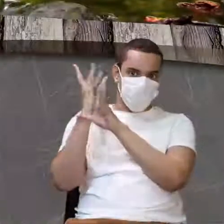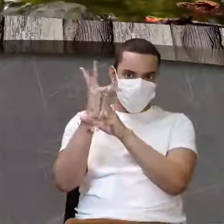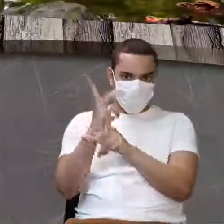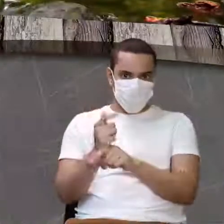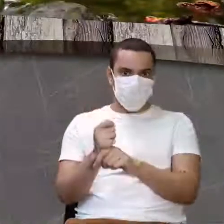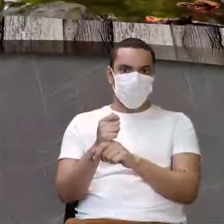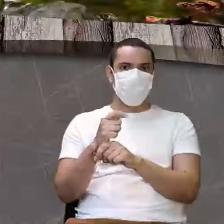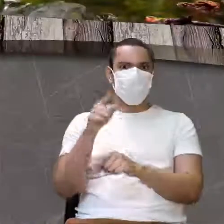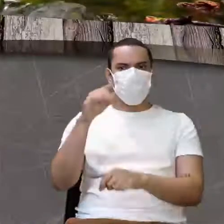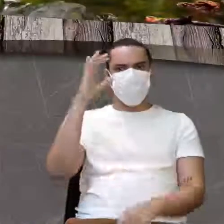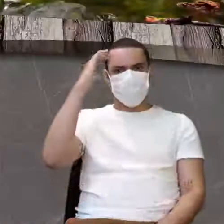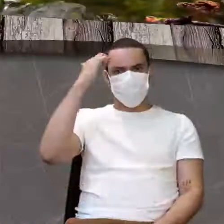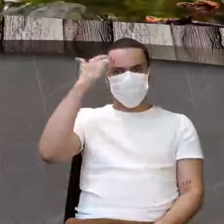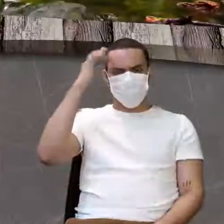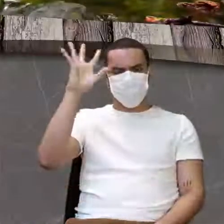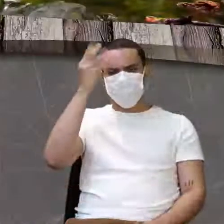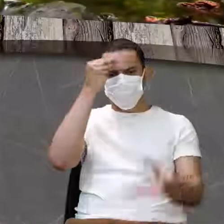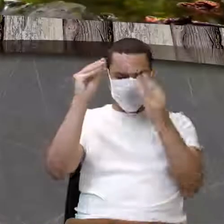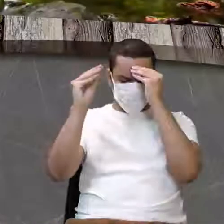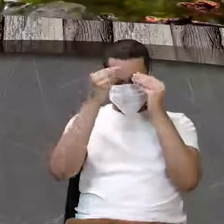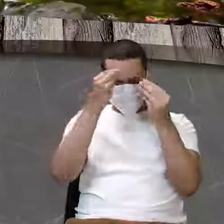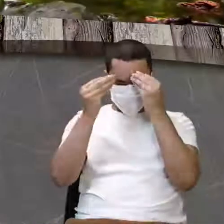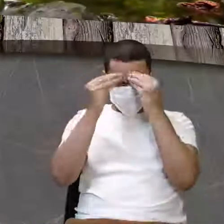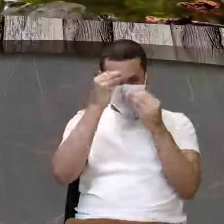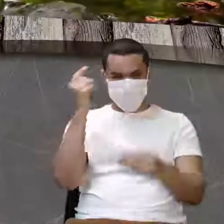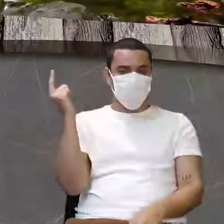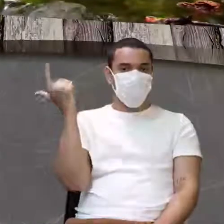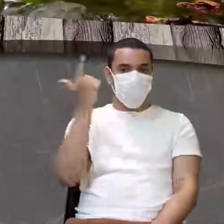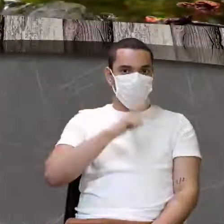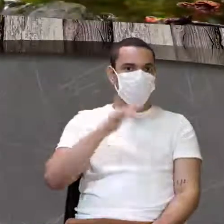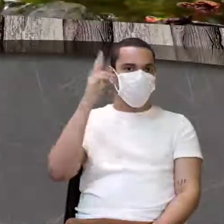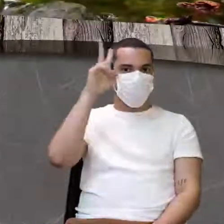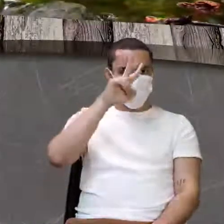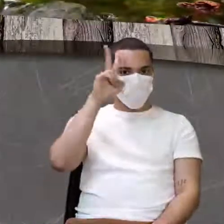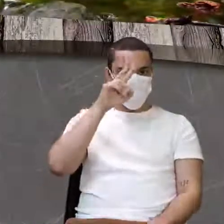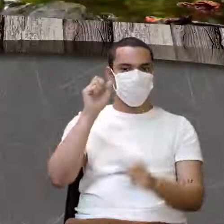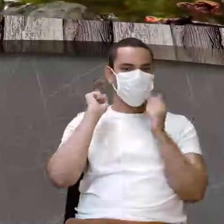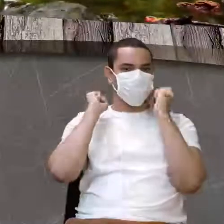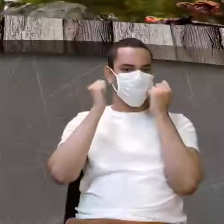revisão para que esses conceitos fiquem bem grudadinhos aí na sua